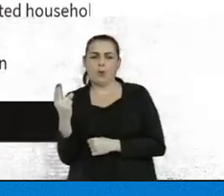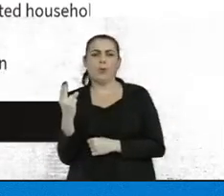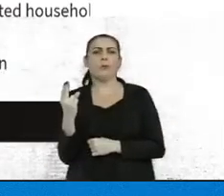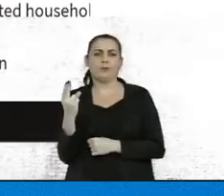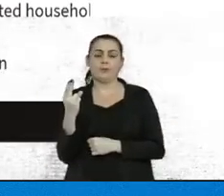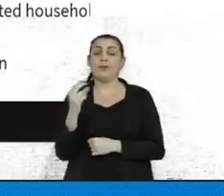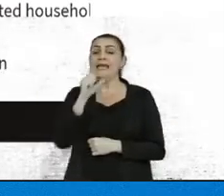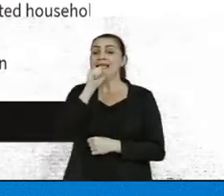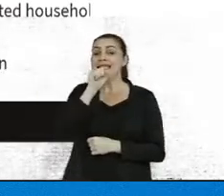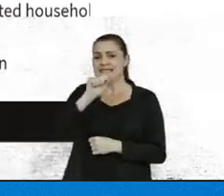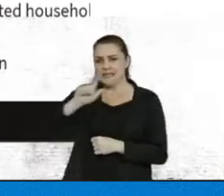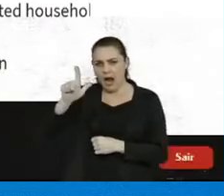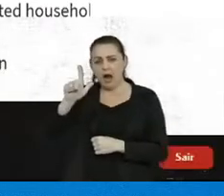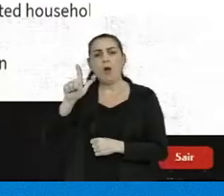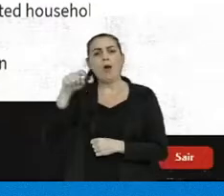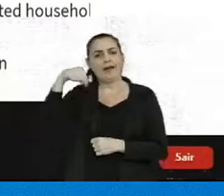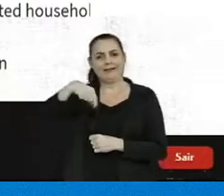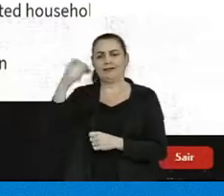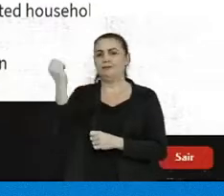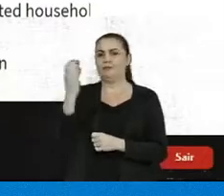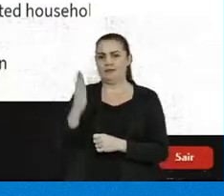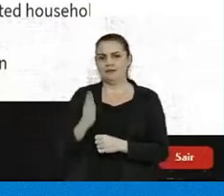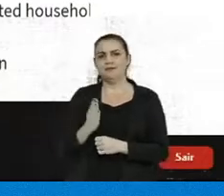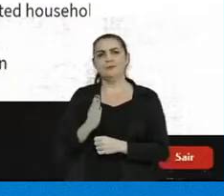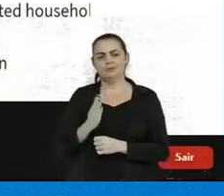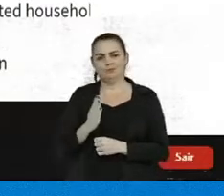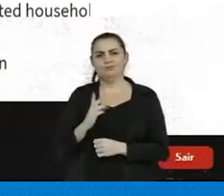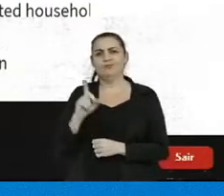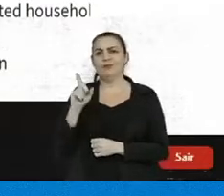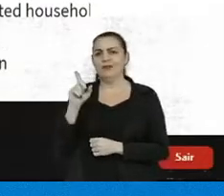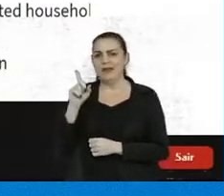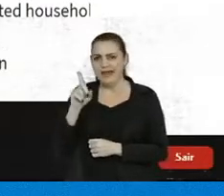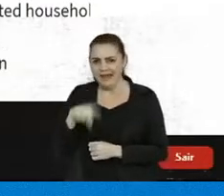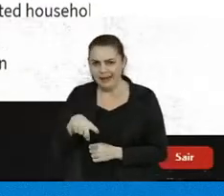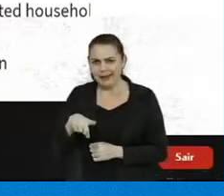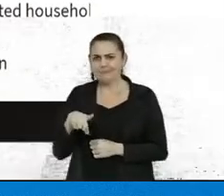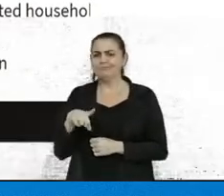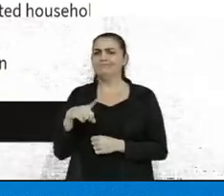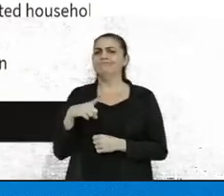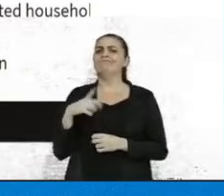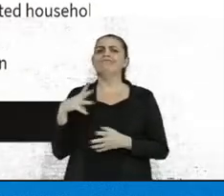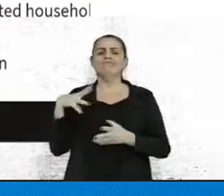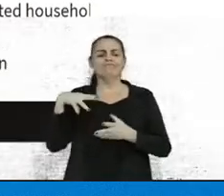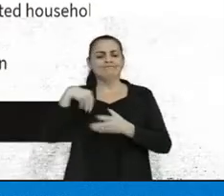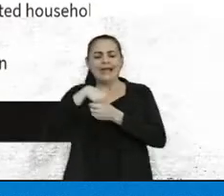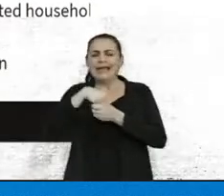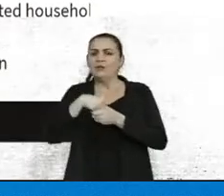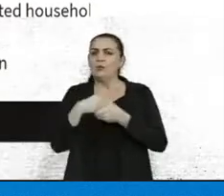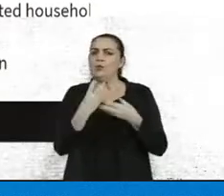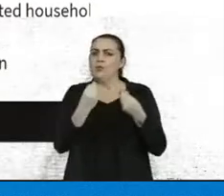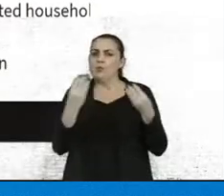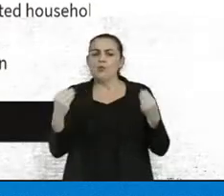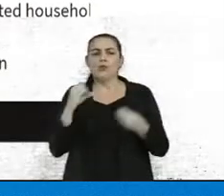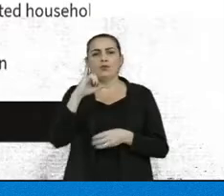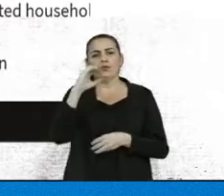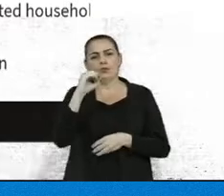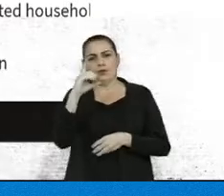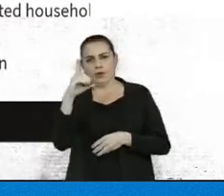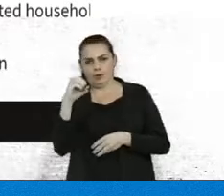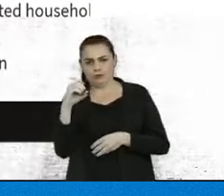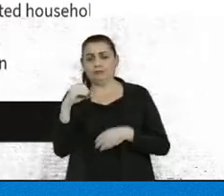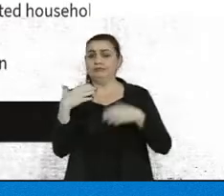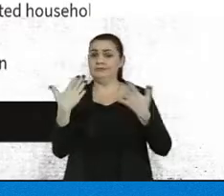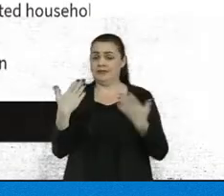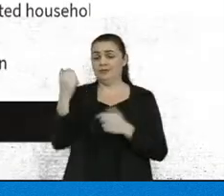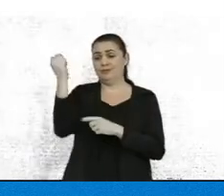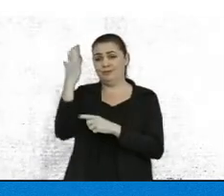no Brasil é, por lei, enriquecido com iodo. Então, aqui no Brasil, no geral, a gente se expõe a uma quantidade bastante